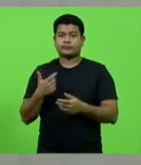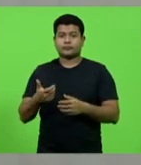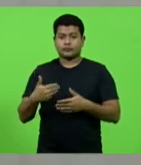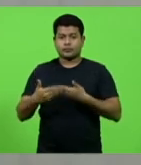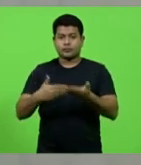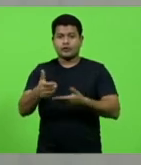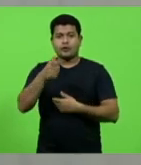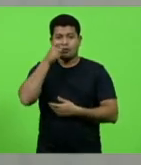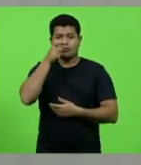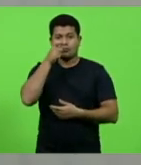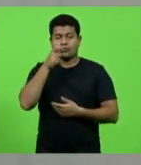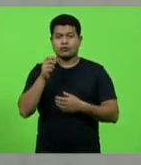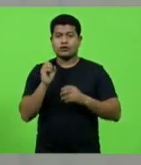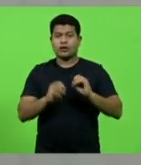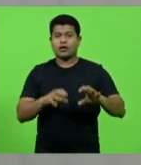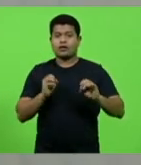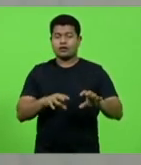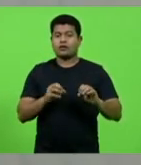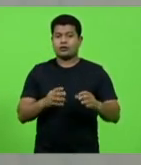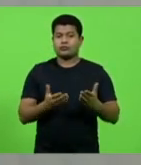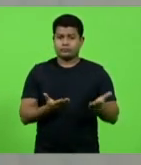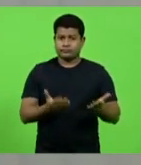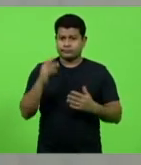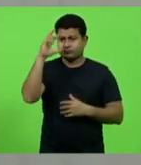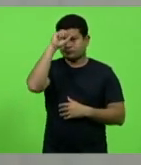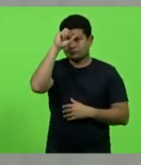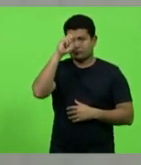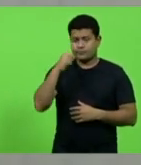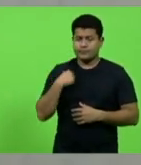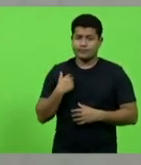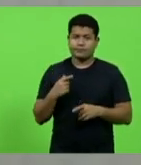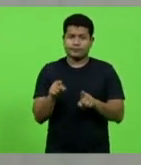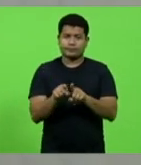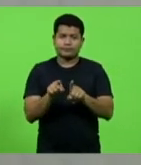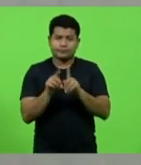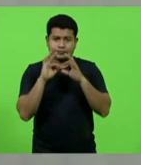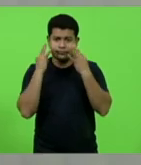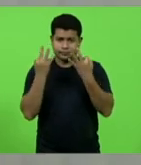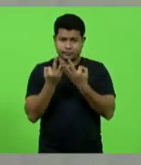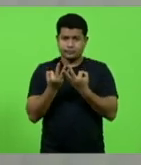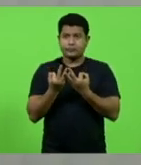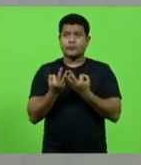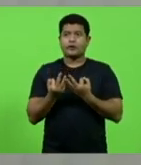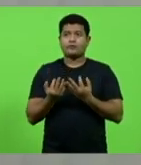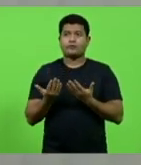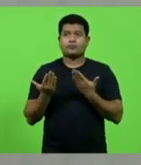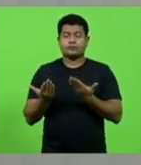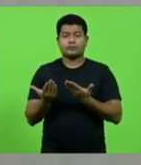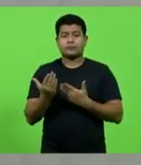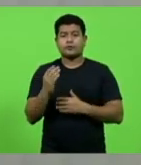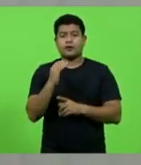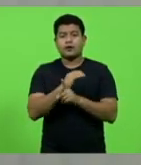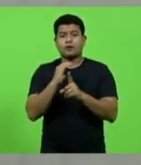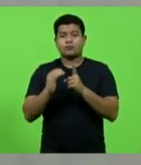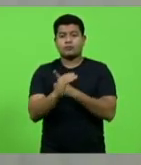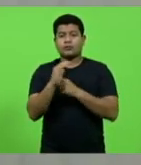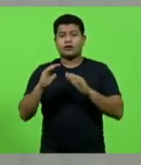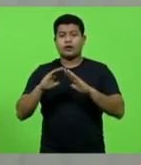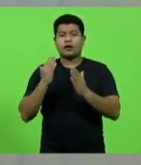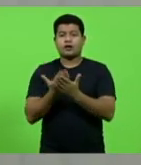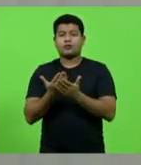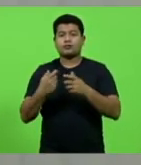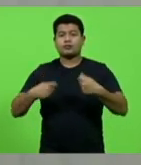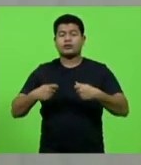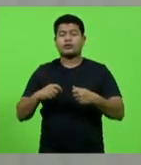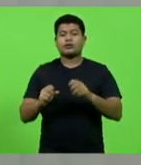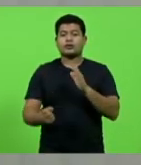processo de ensino-aprendizagem. As famílias e as comunidades escolares devem estabelecer contatos frequentes